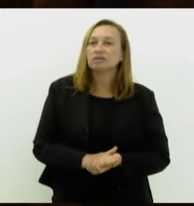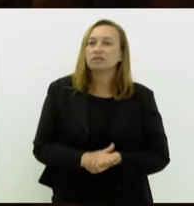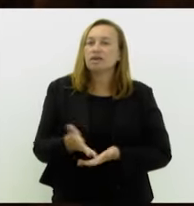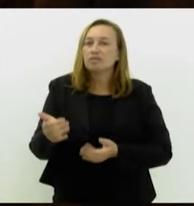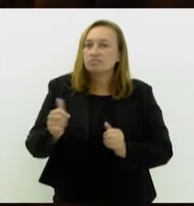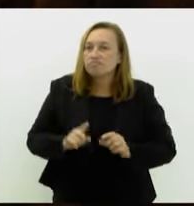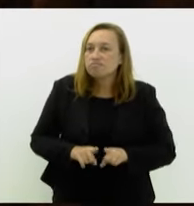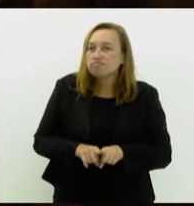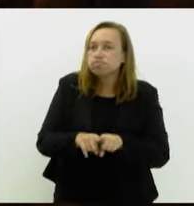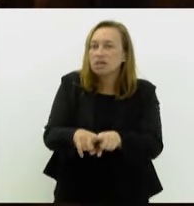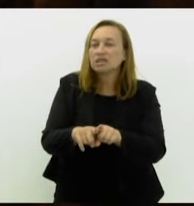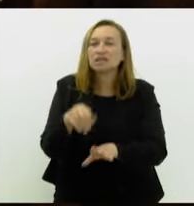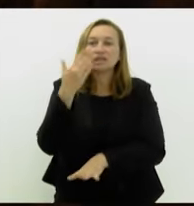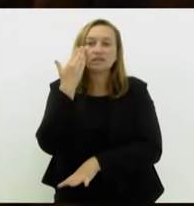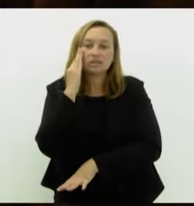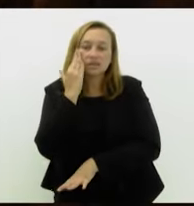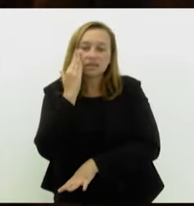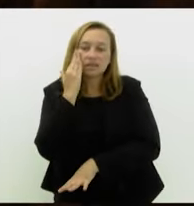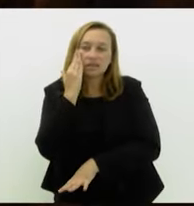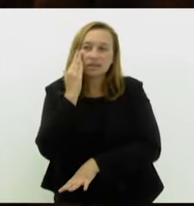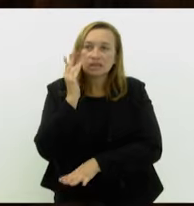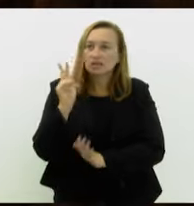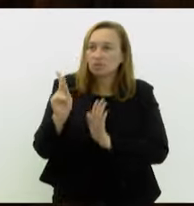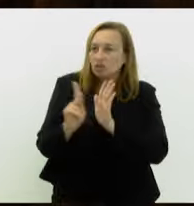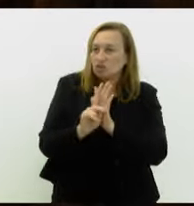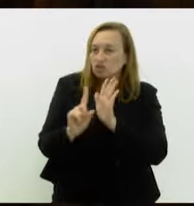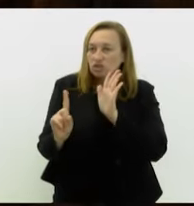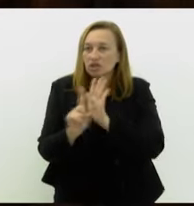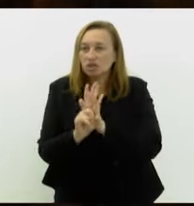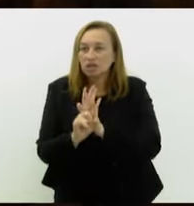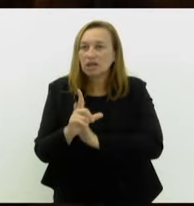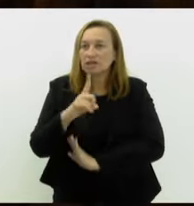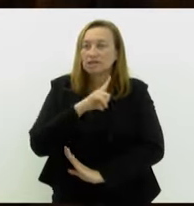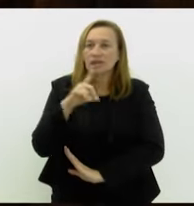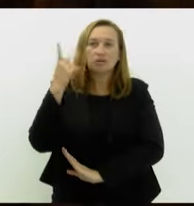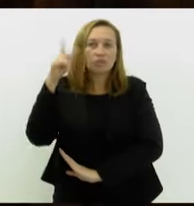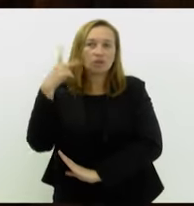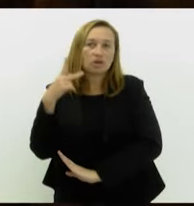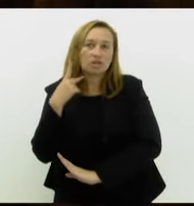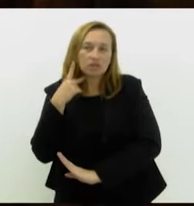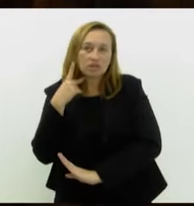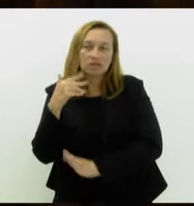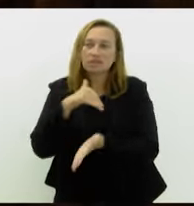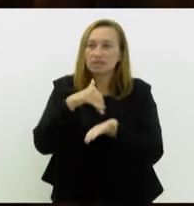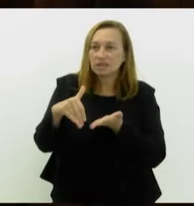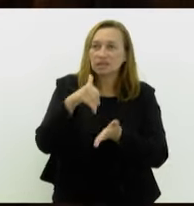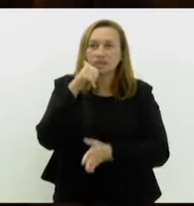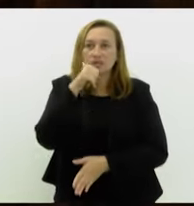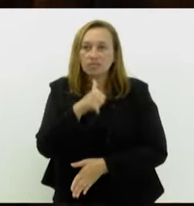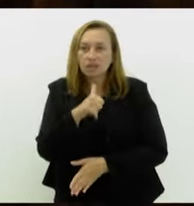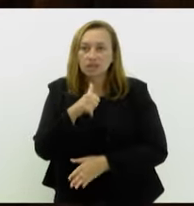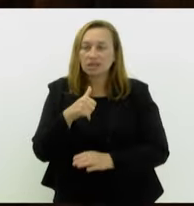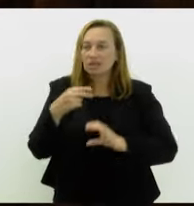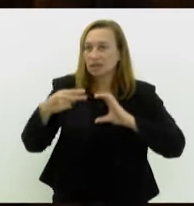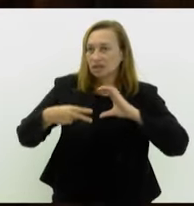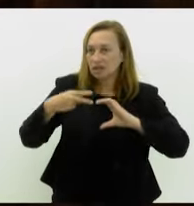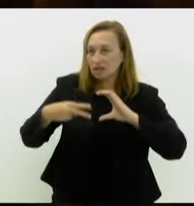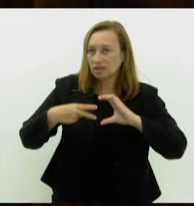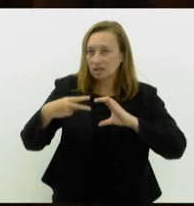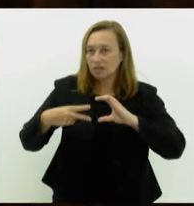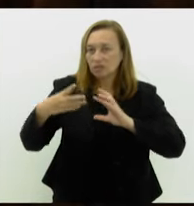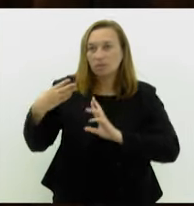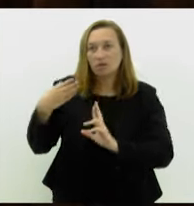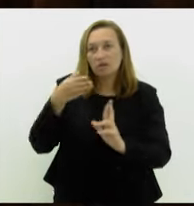parcerias entender esse projeto ter a procuradoria e a secretaria da mulher na Câmara como